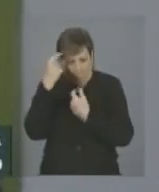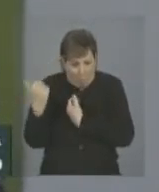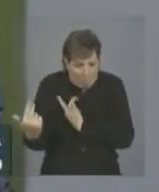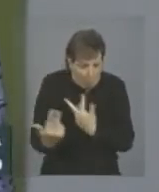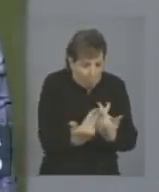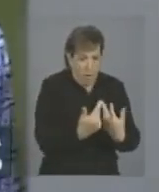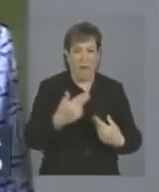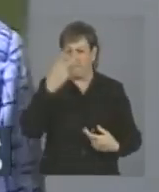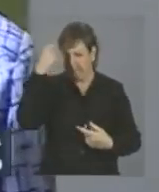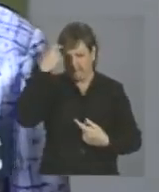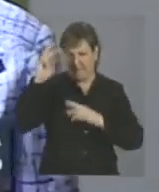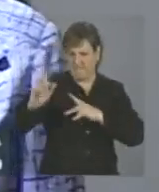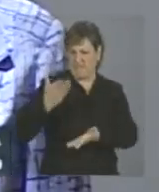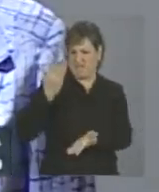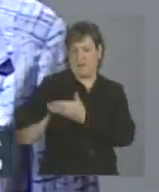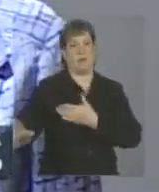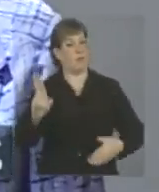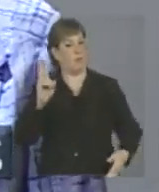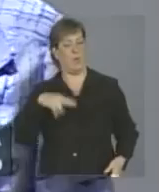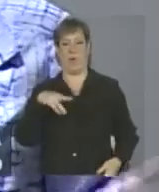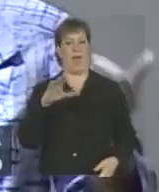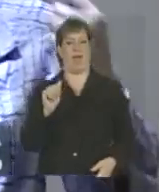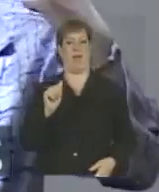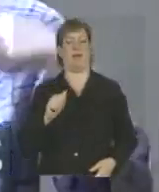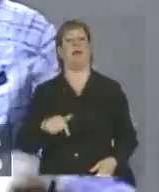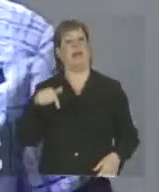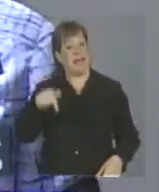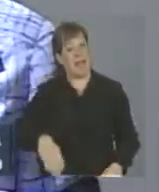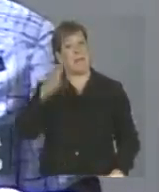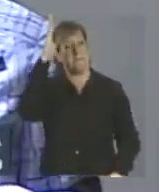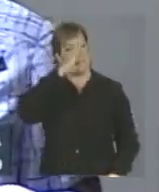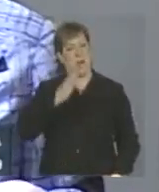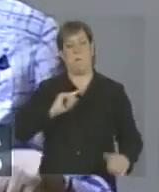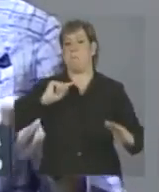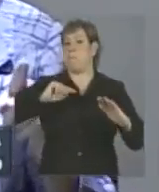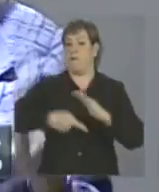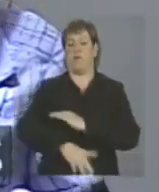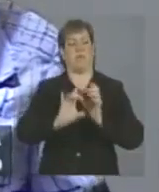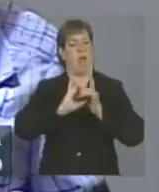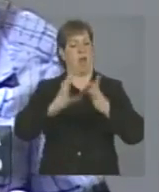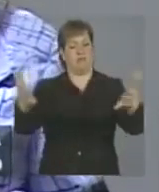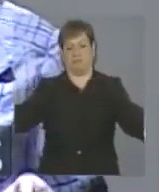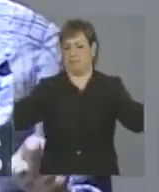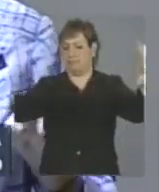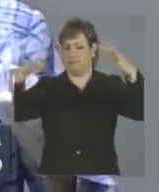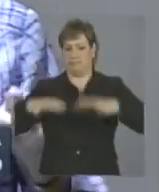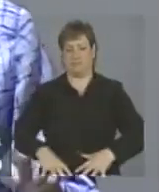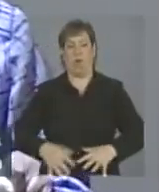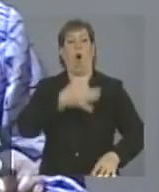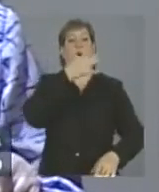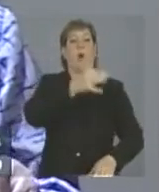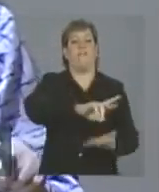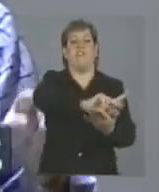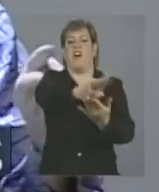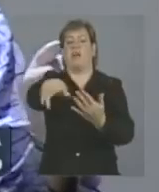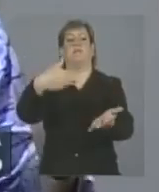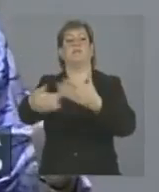nós. É essa característica profunda do Brasil que nos torna um